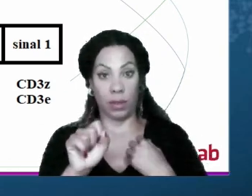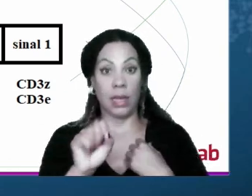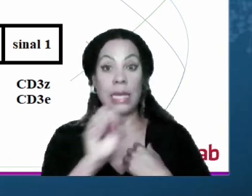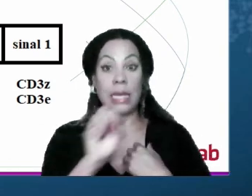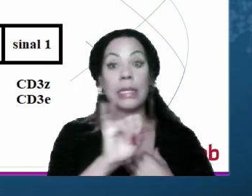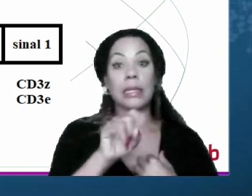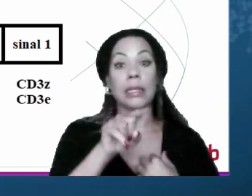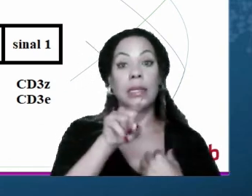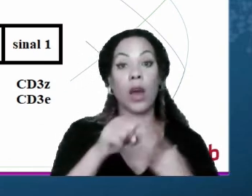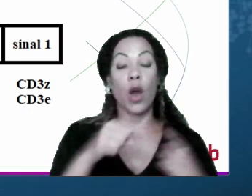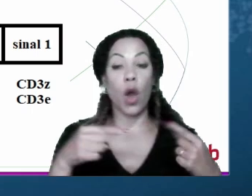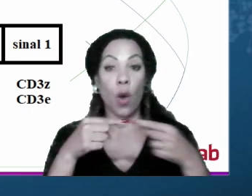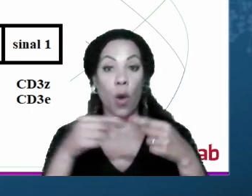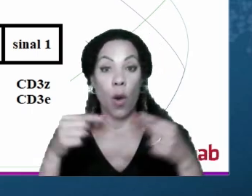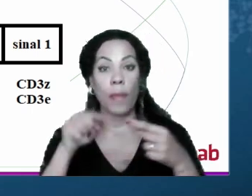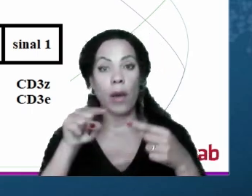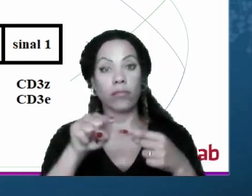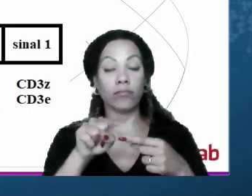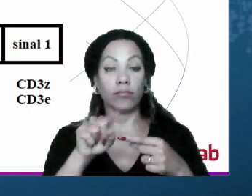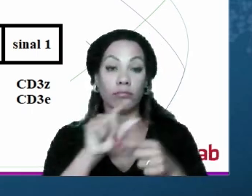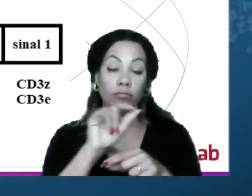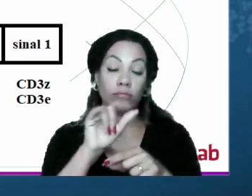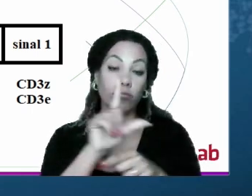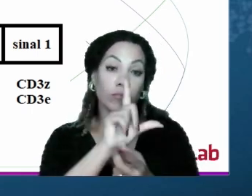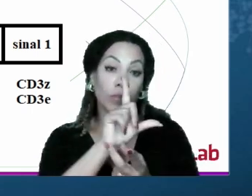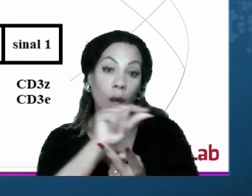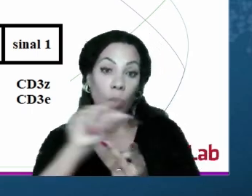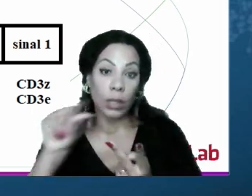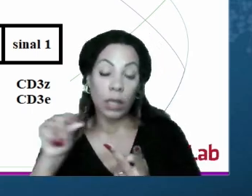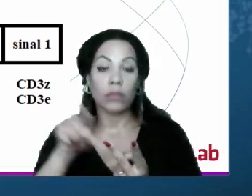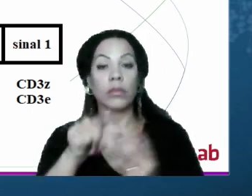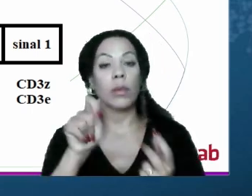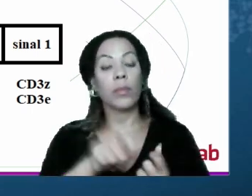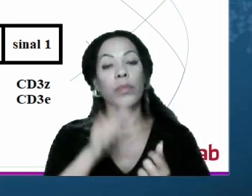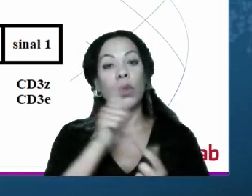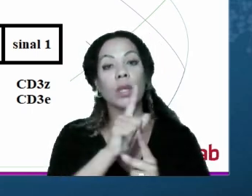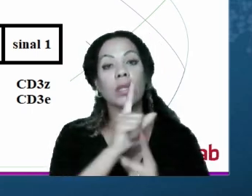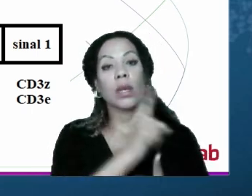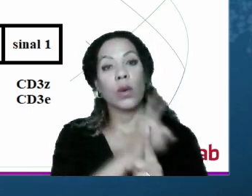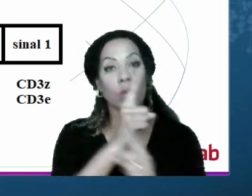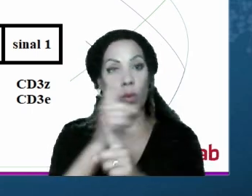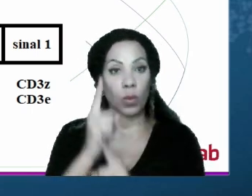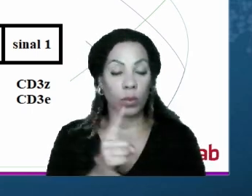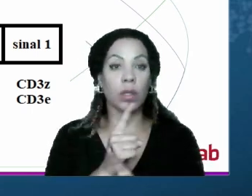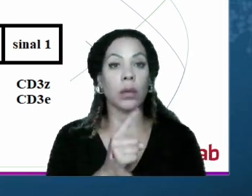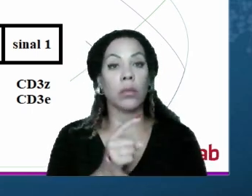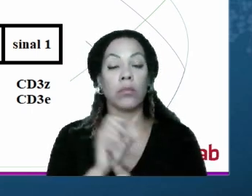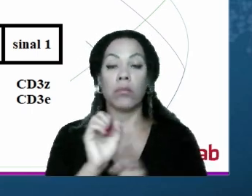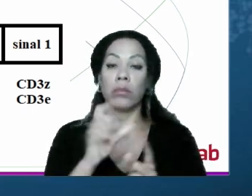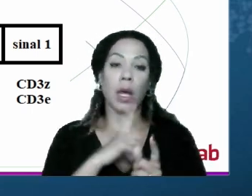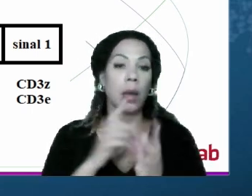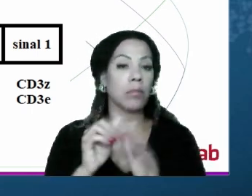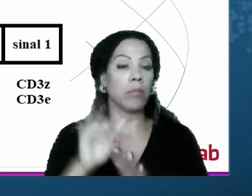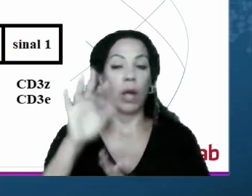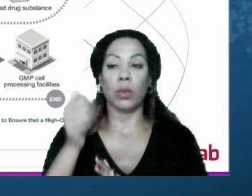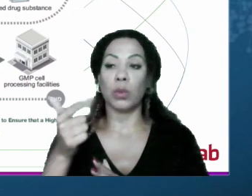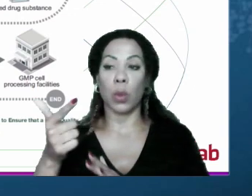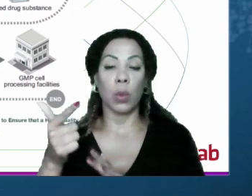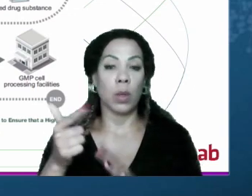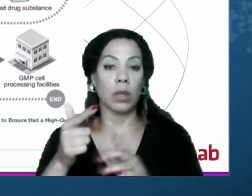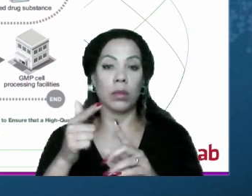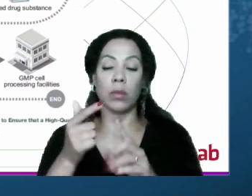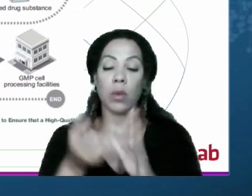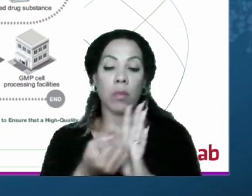essa alternativa que você pode encontrar, talvez dúzias de configurações de